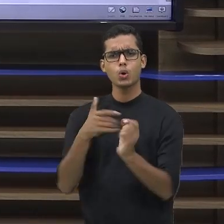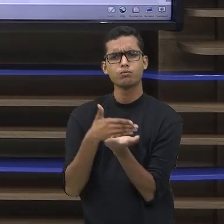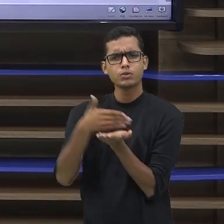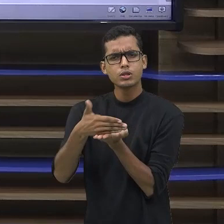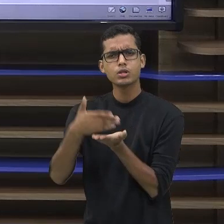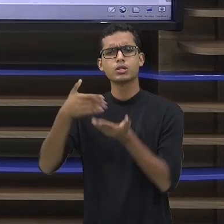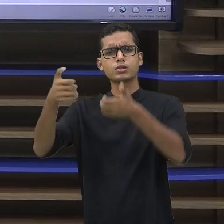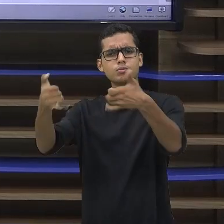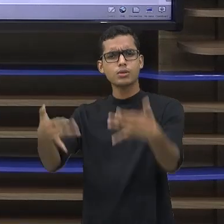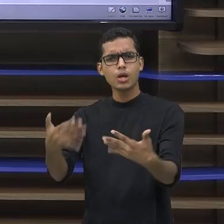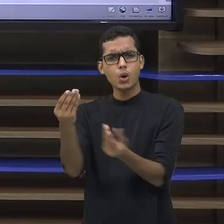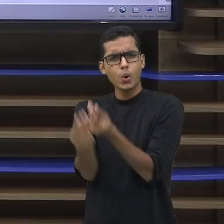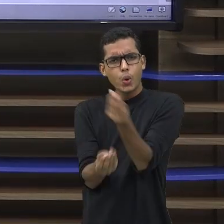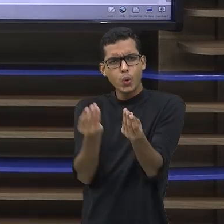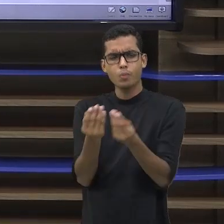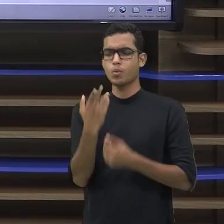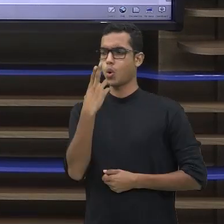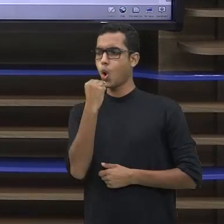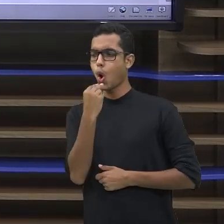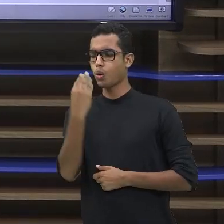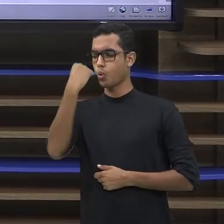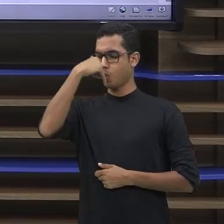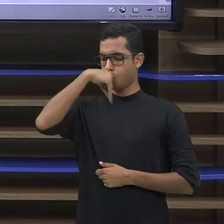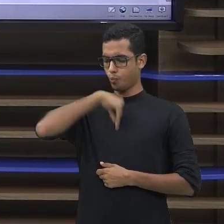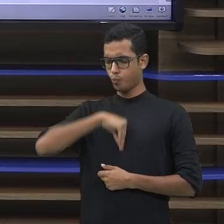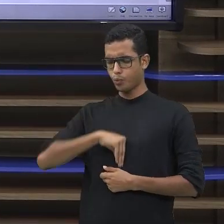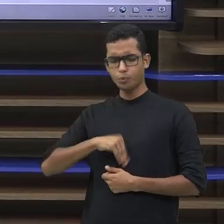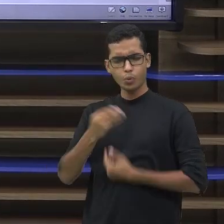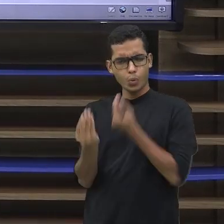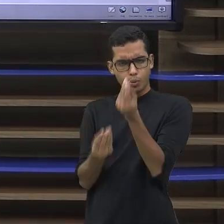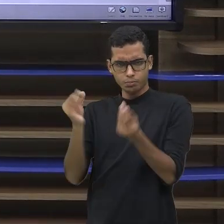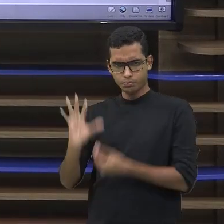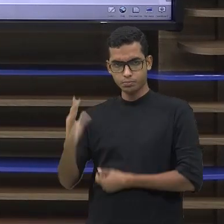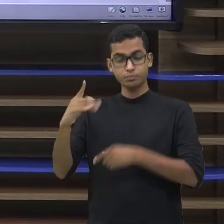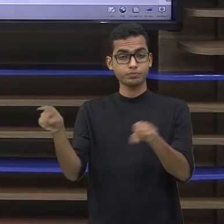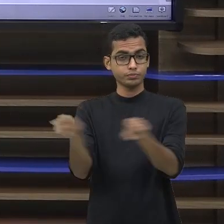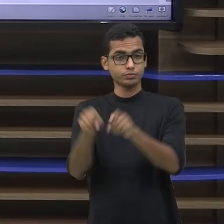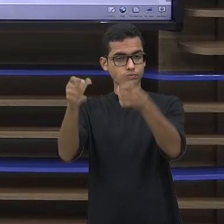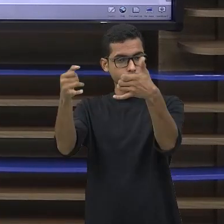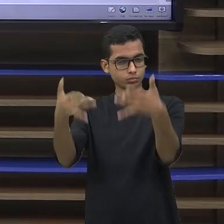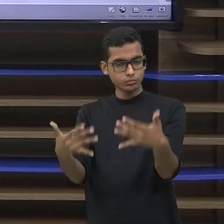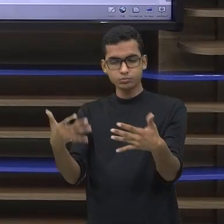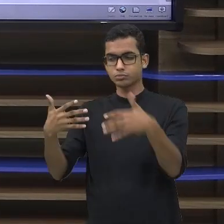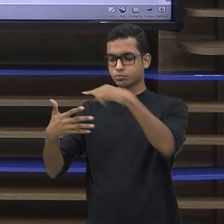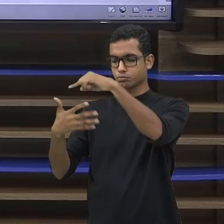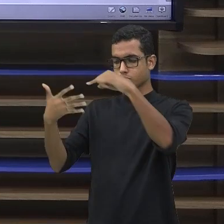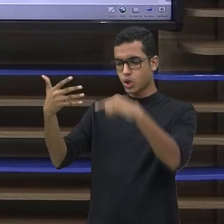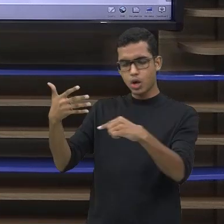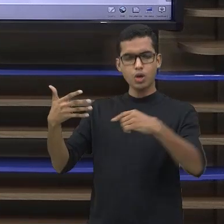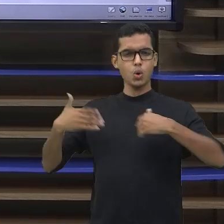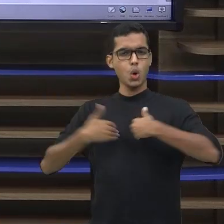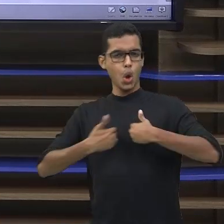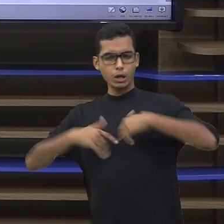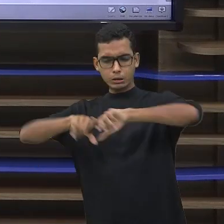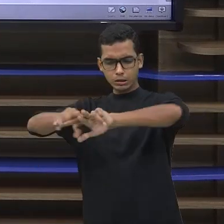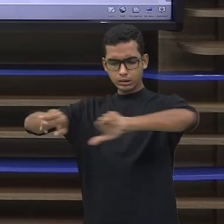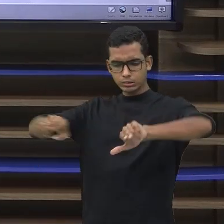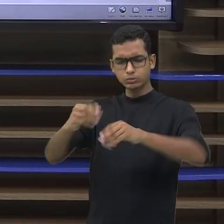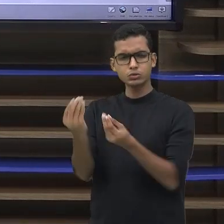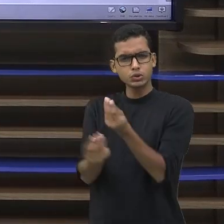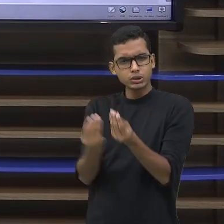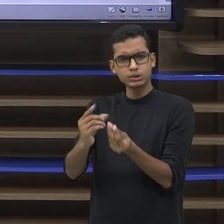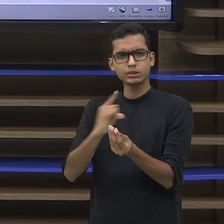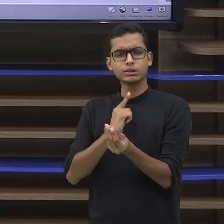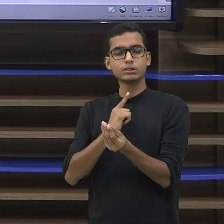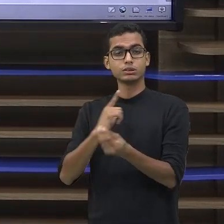serve a digestão e falar dos animais em geral, como é que eles fazem, como é que eles possuem aí, se tem